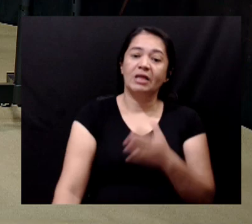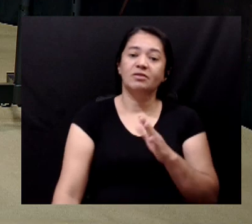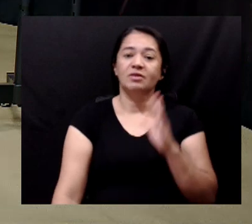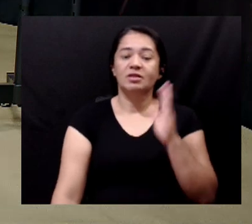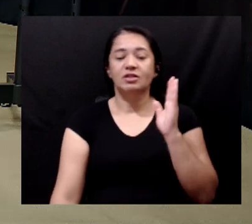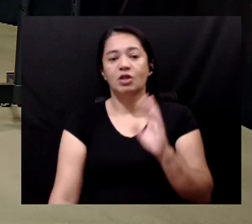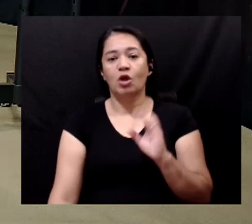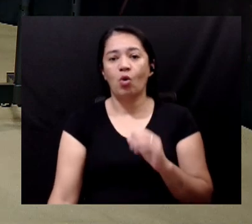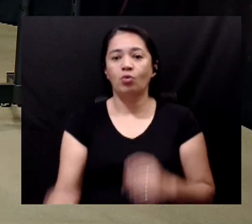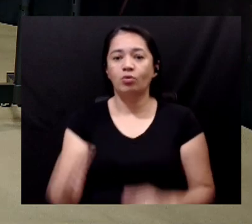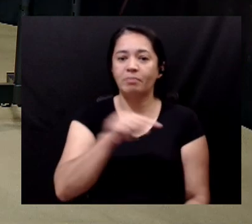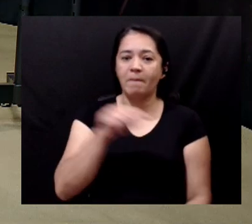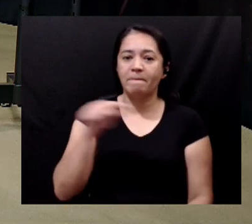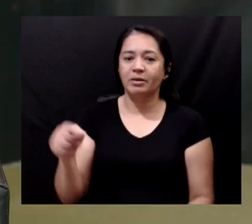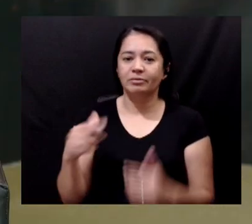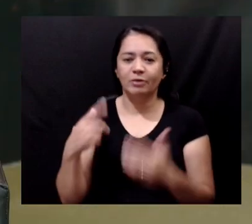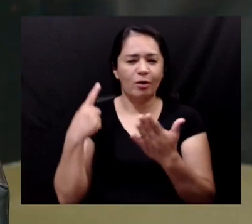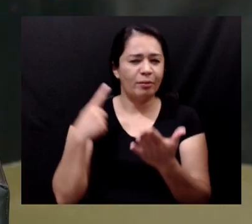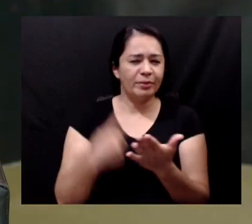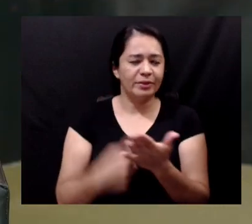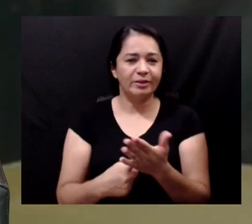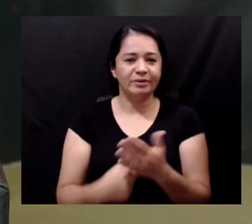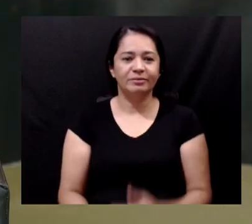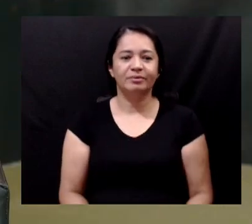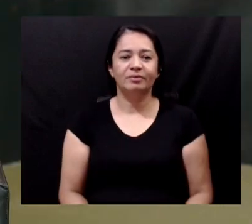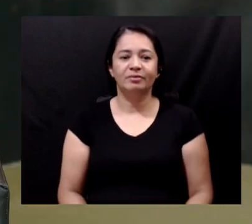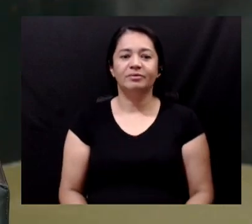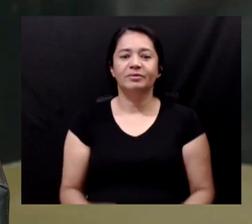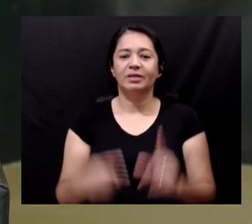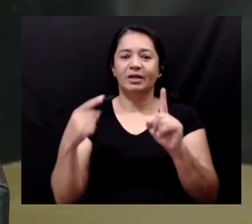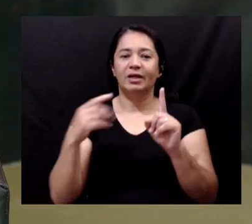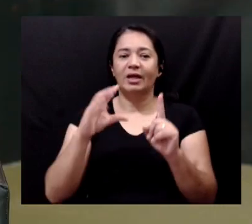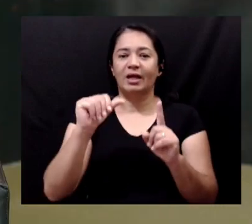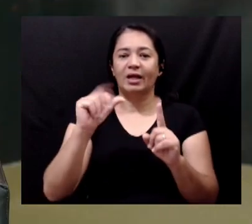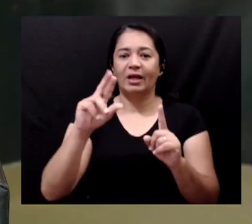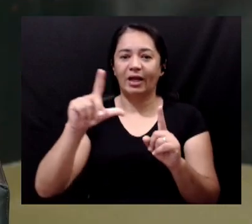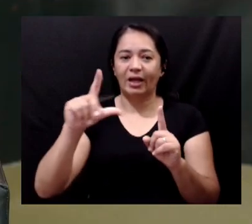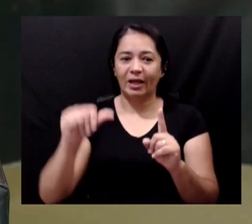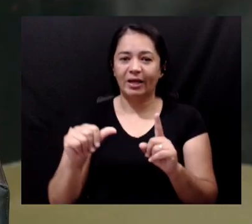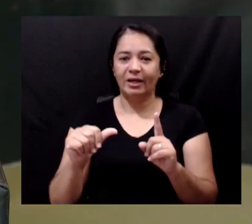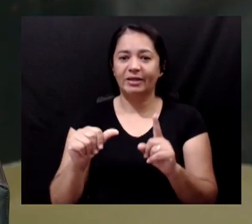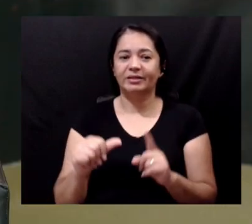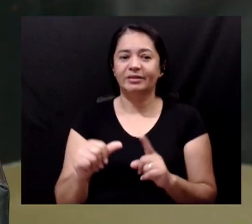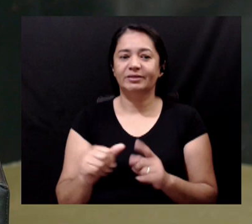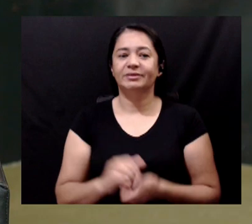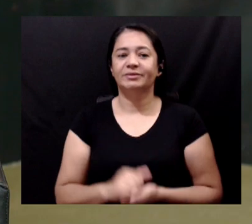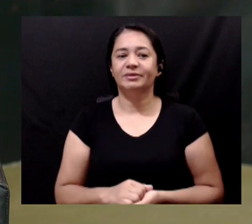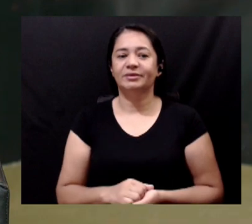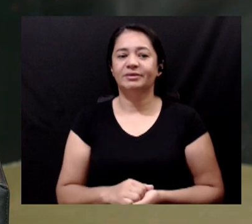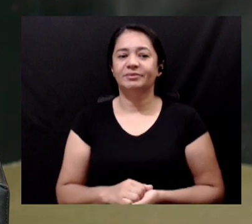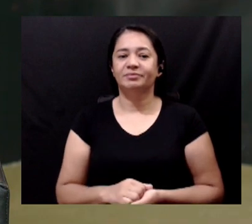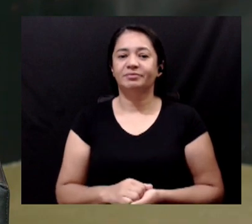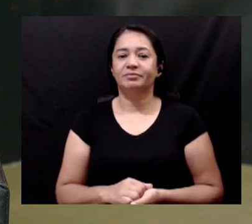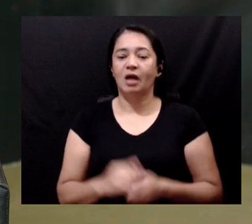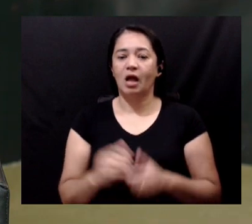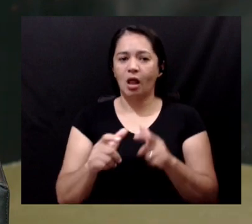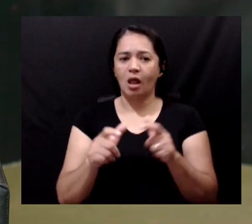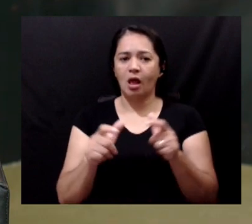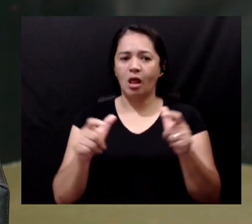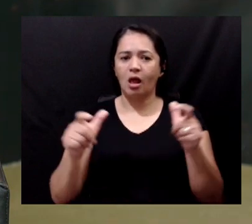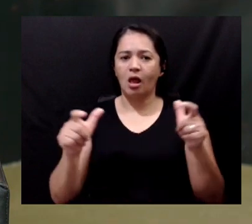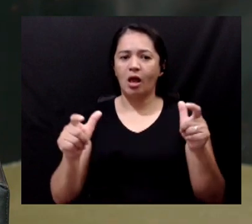ping-pong, combinado, então? Vamos lá, Carla do Jardim Proença, muito bom dia, obrigada pela sua participação. Ela diz: a maioria que aparece nos